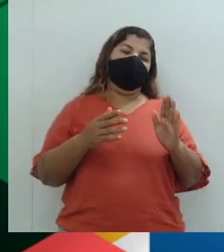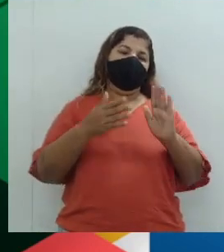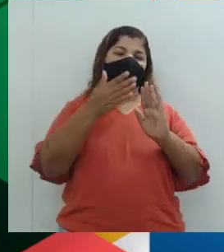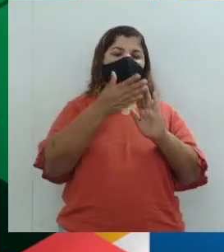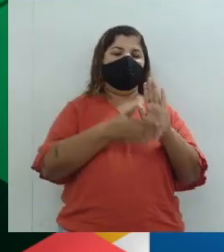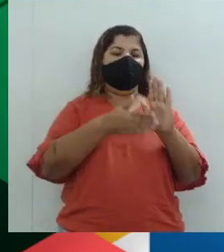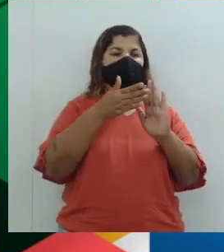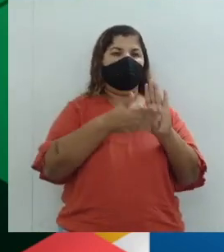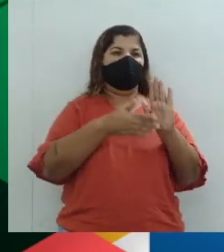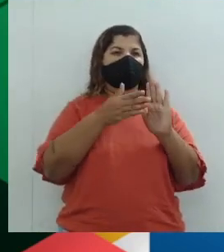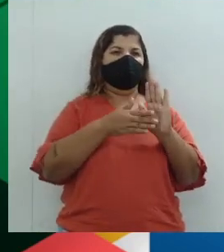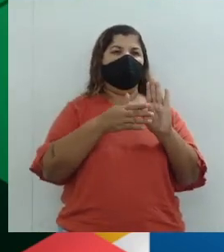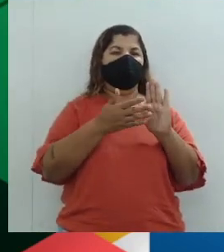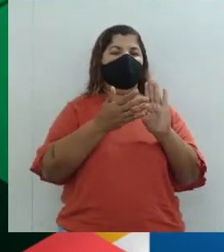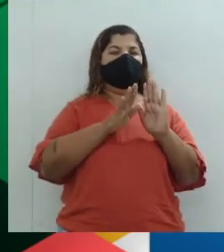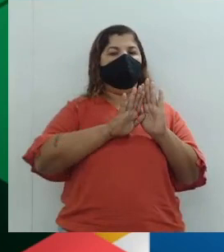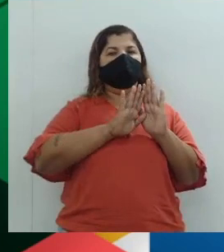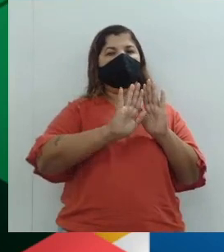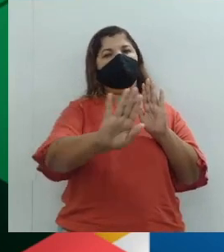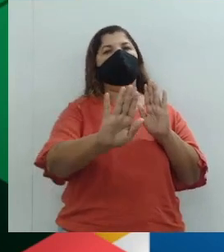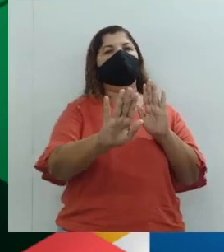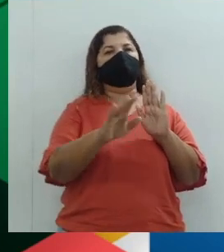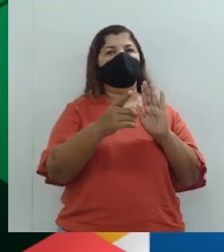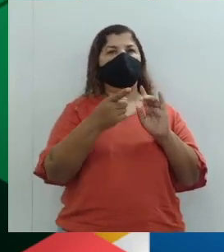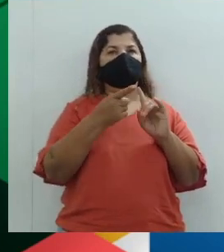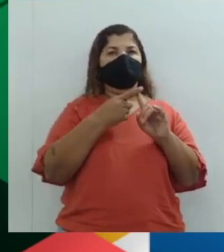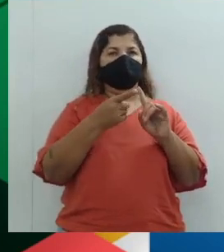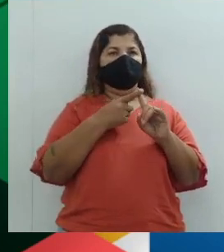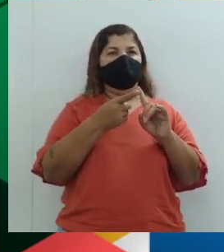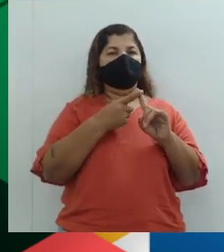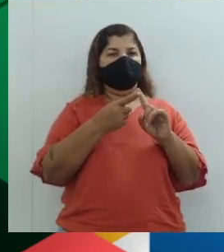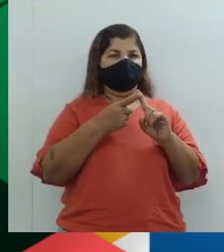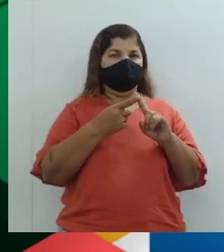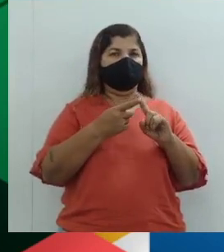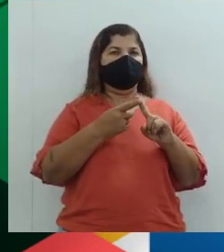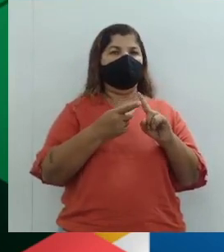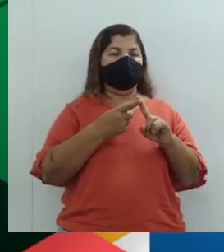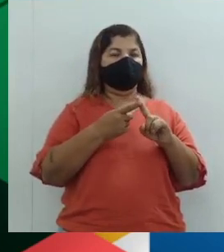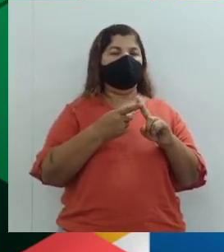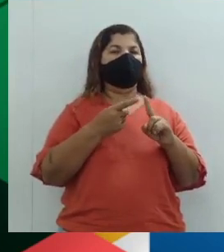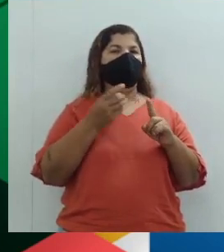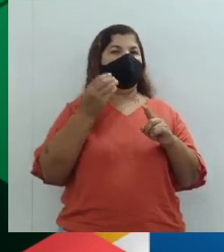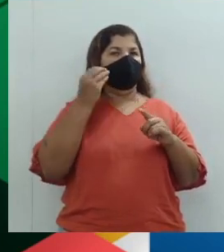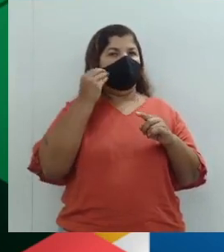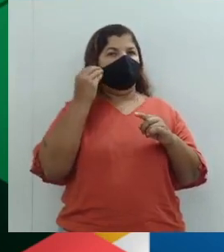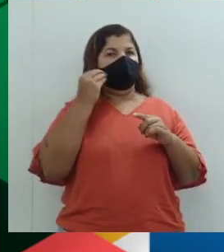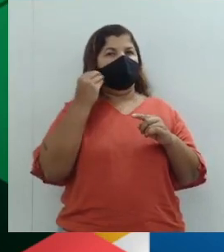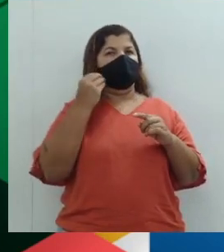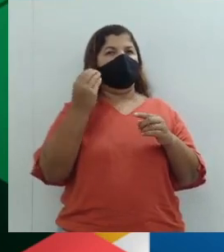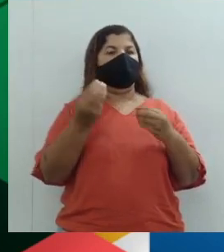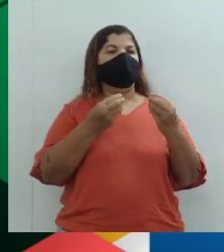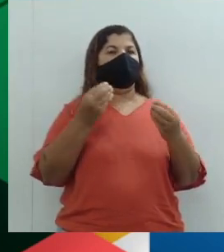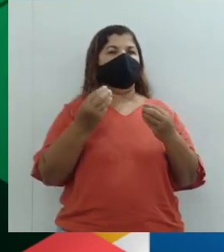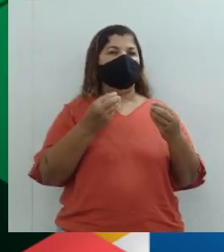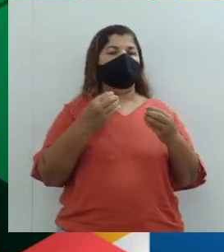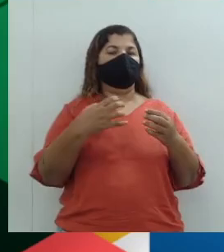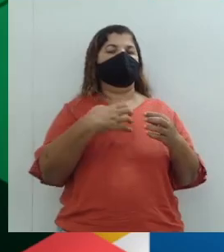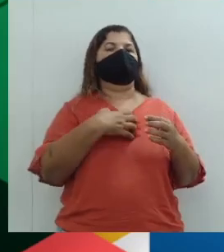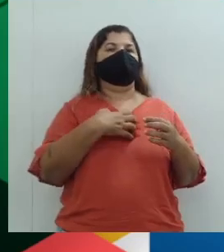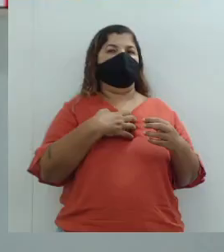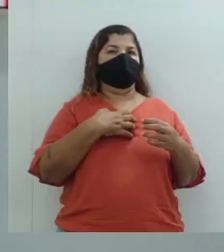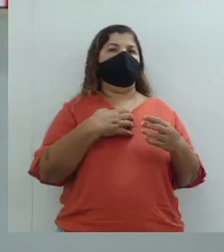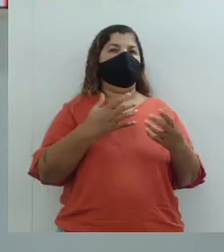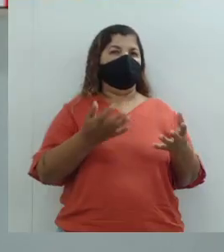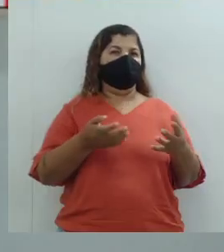vai reagir empurrando ele também para trás e ele vai experimentar aí uma reação.